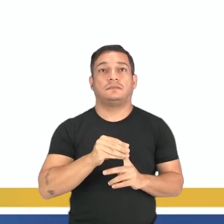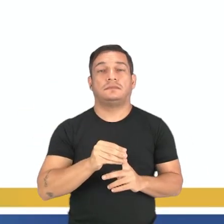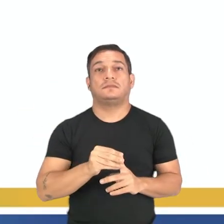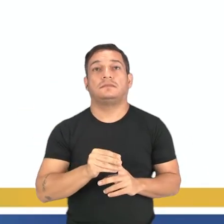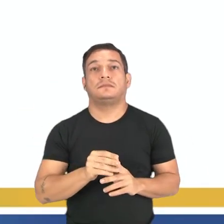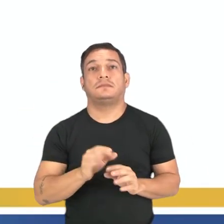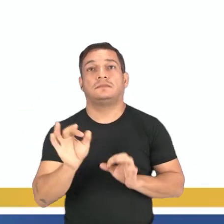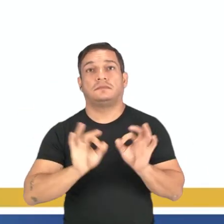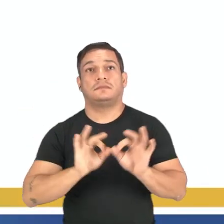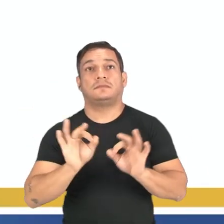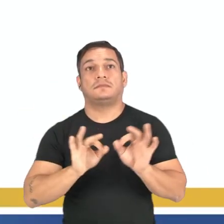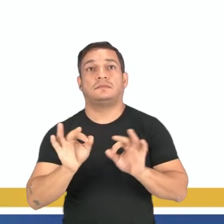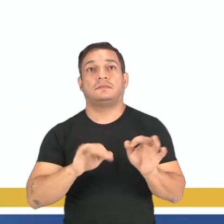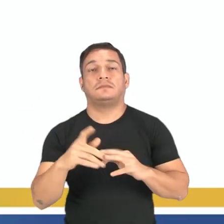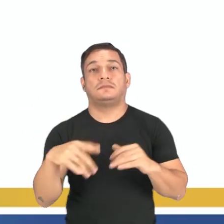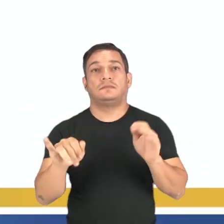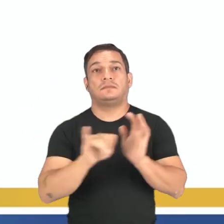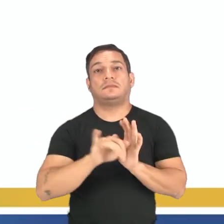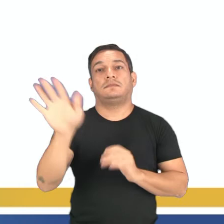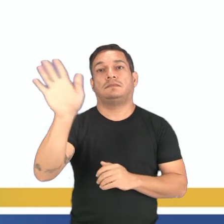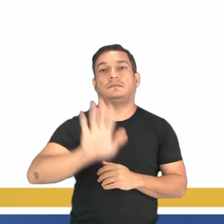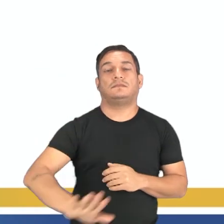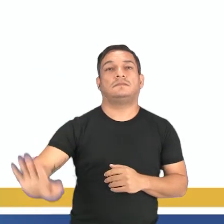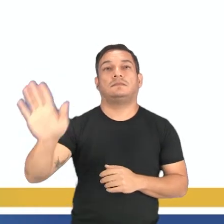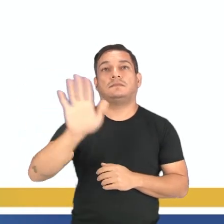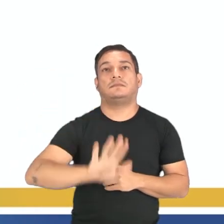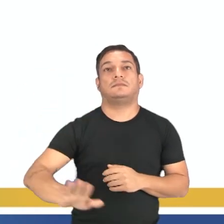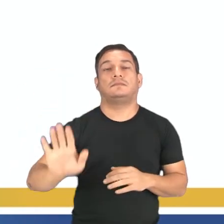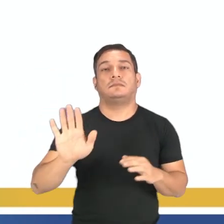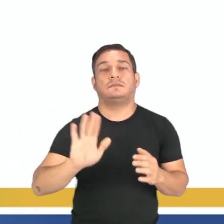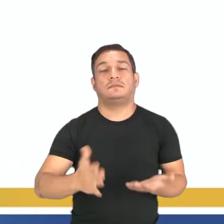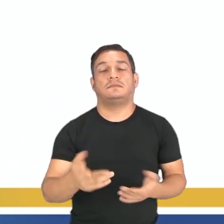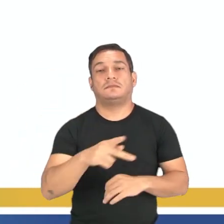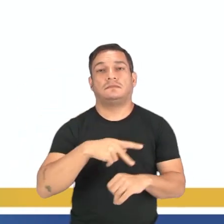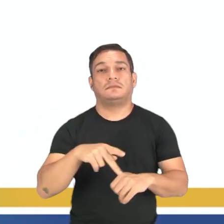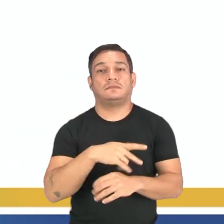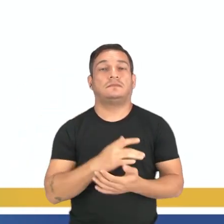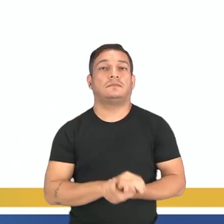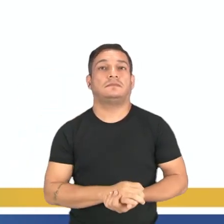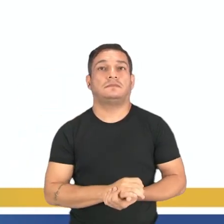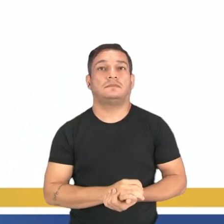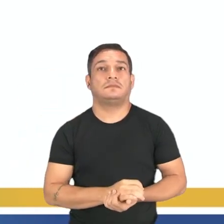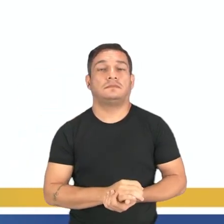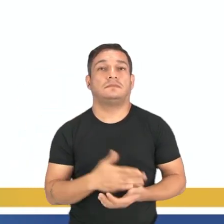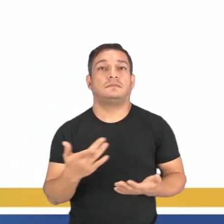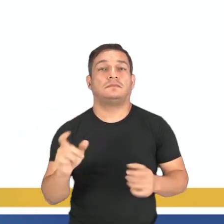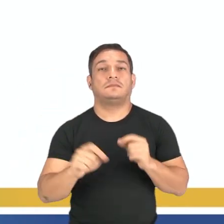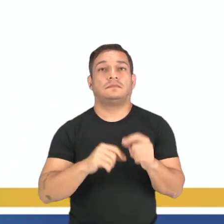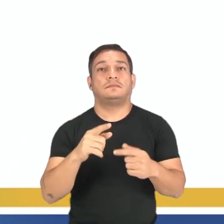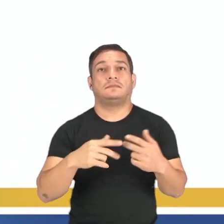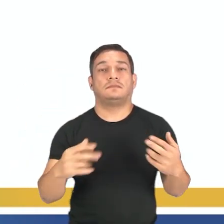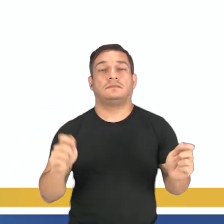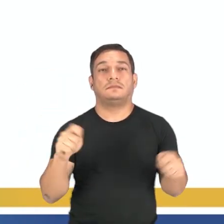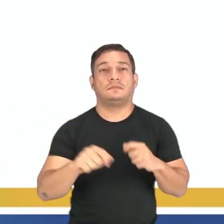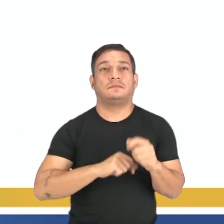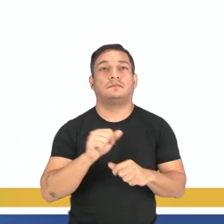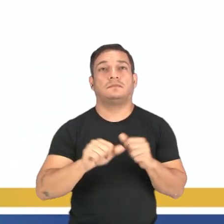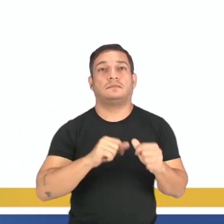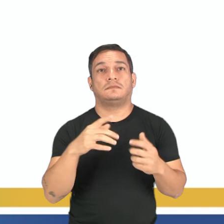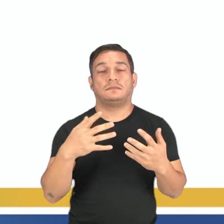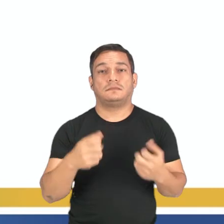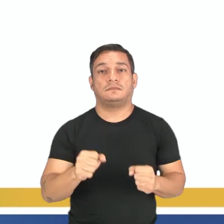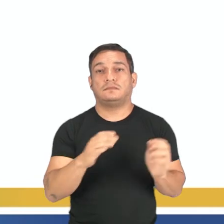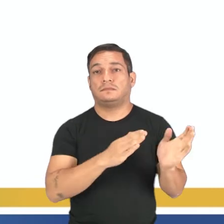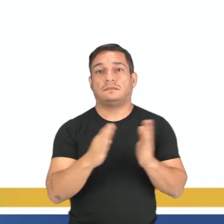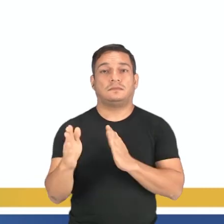o objetivo da construção de uma identidade nacional para um país, hein? E quais são os elementos que podem ser